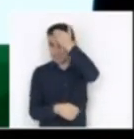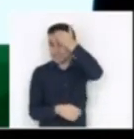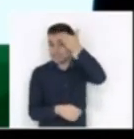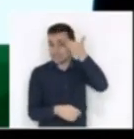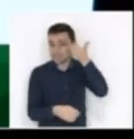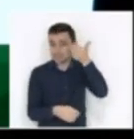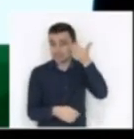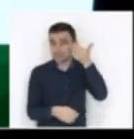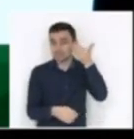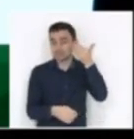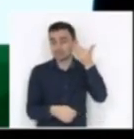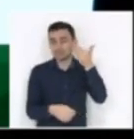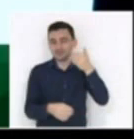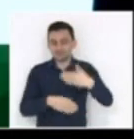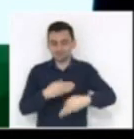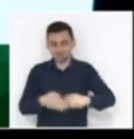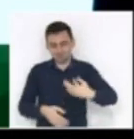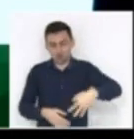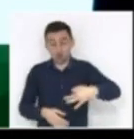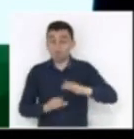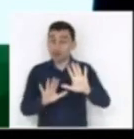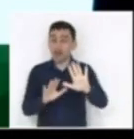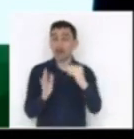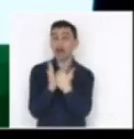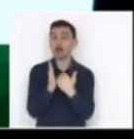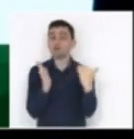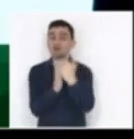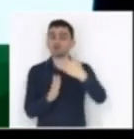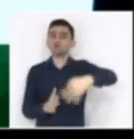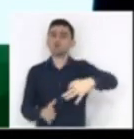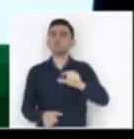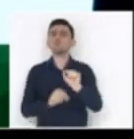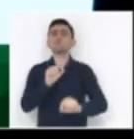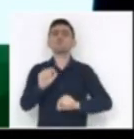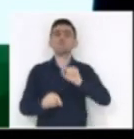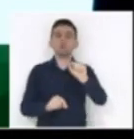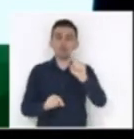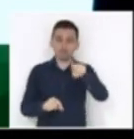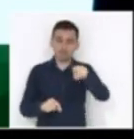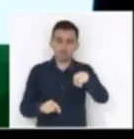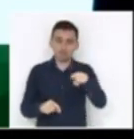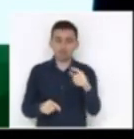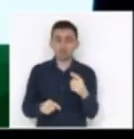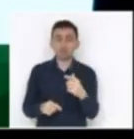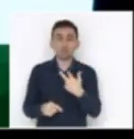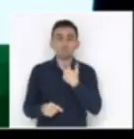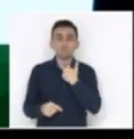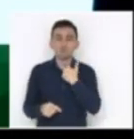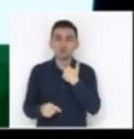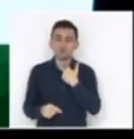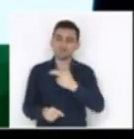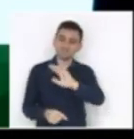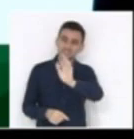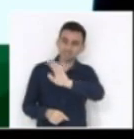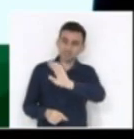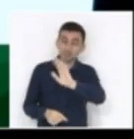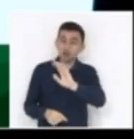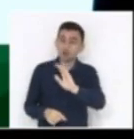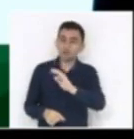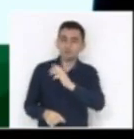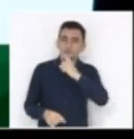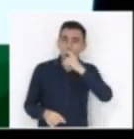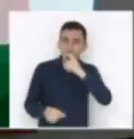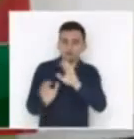maior dor é ter sido impedida pelo marido de se despedir dos pais no leito de morte.